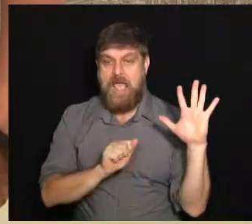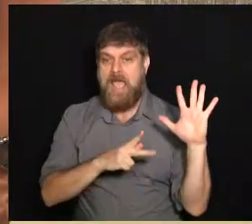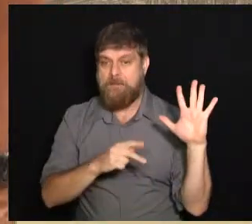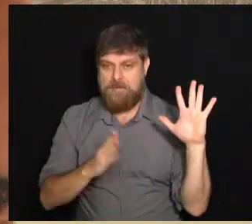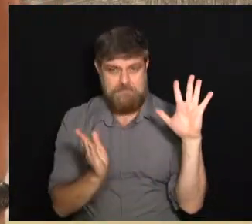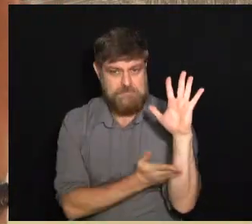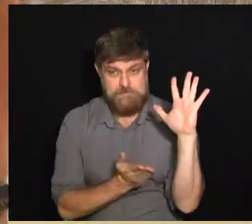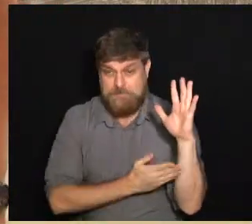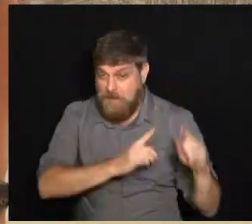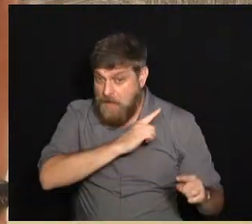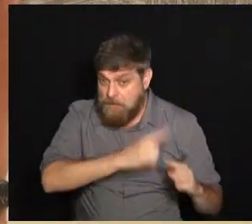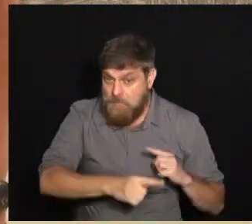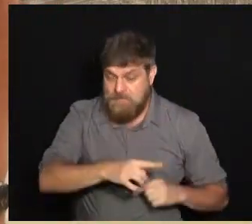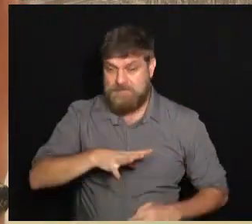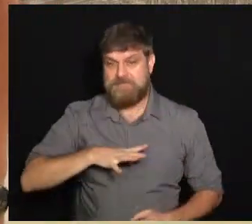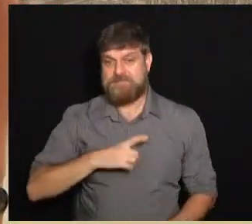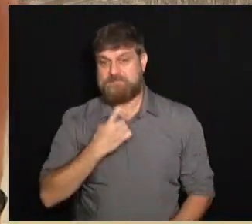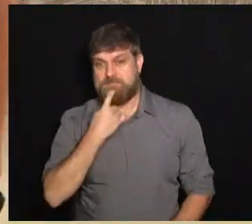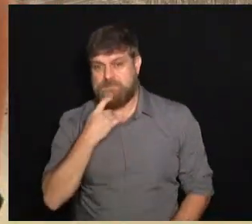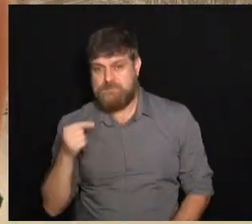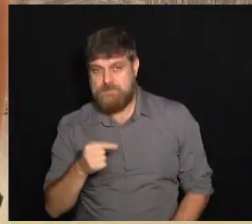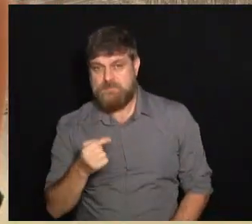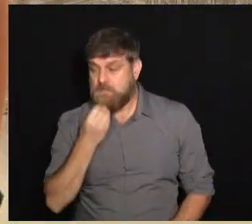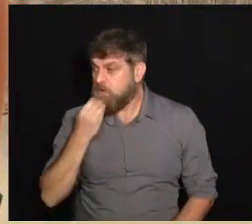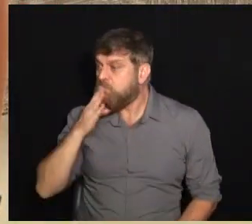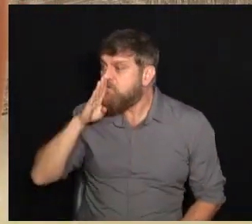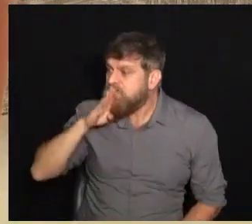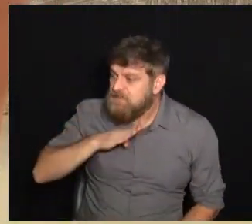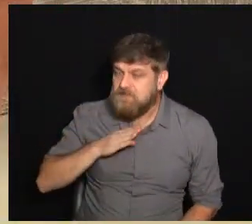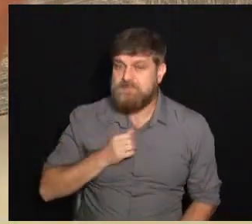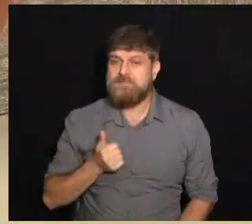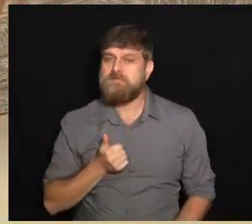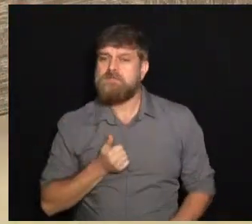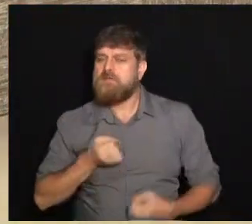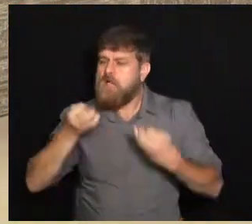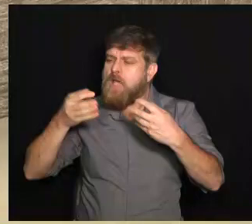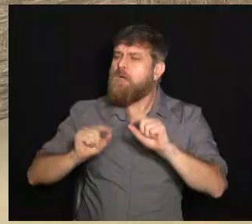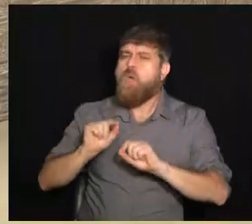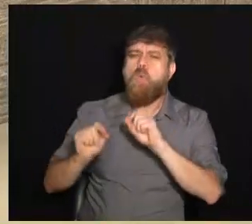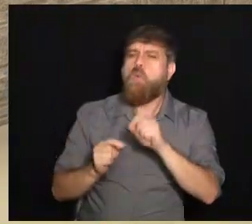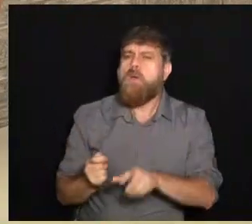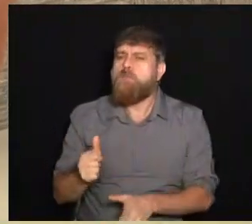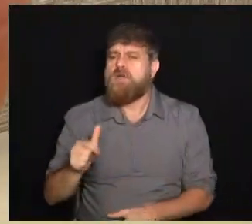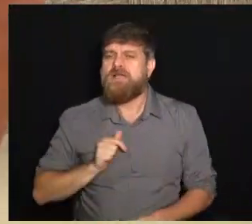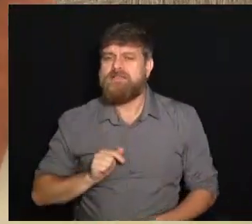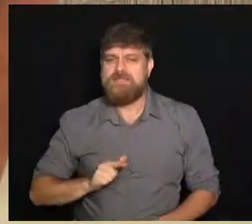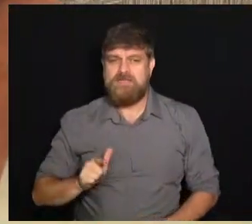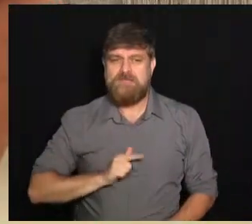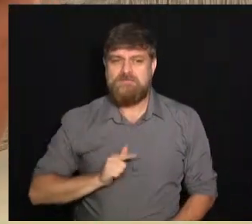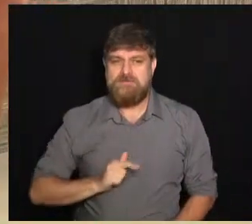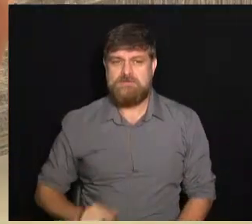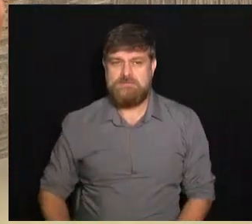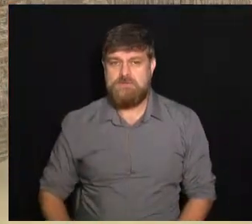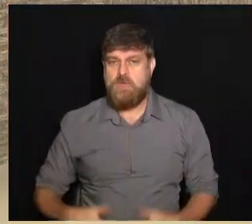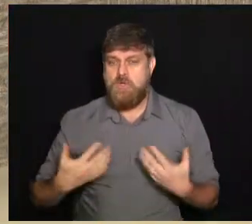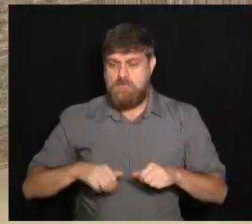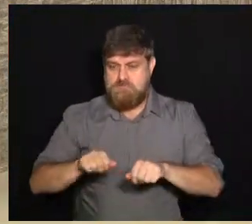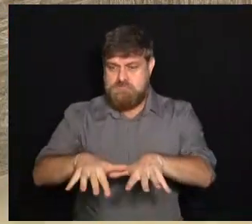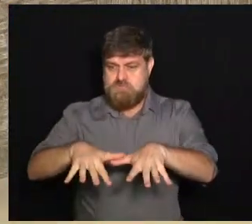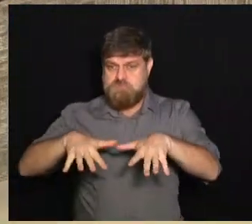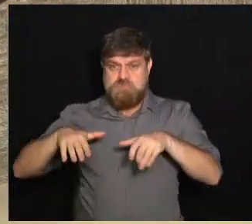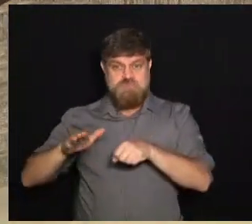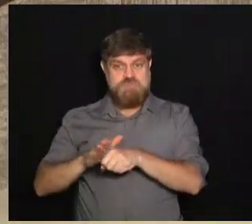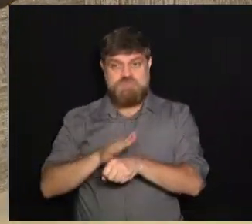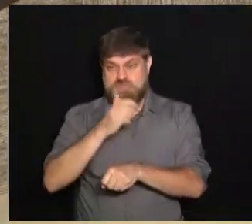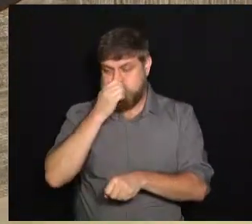Proteção Ambiental de Campinas. Boa tarde, vereador. Queria que o senhor falasse um pouquinho sobre hoje. Nós tivemos aqui muita gente